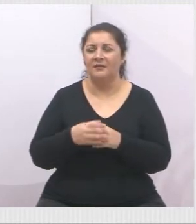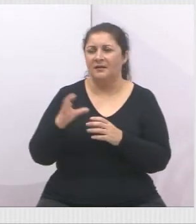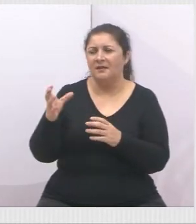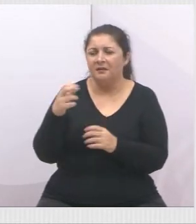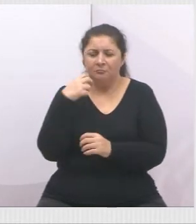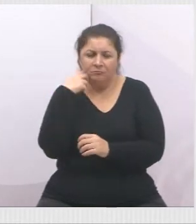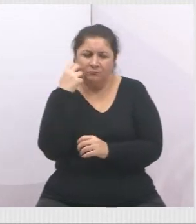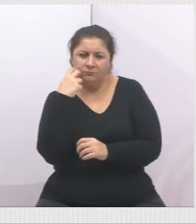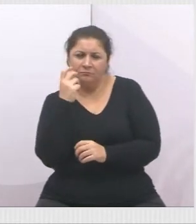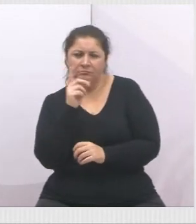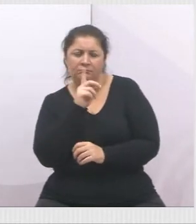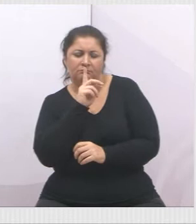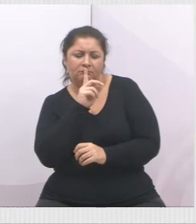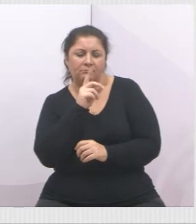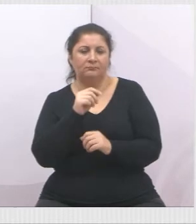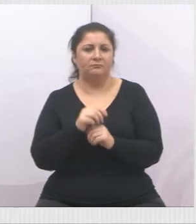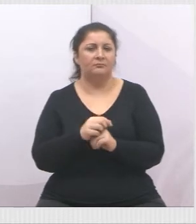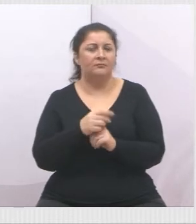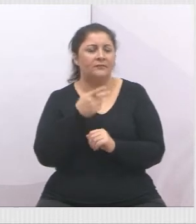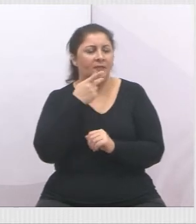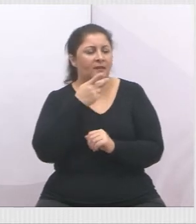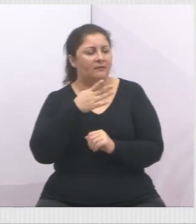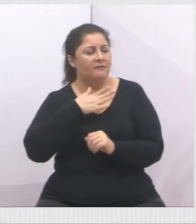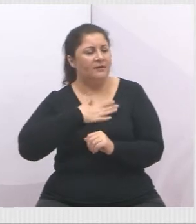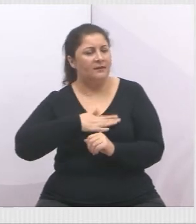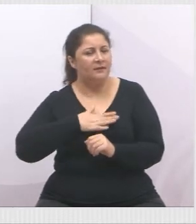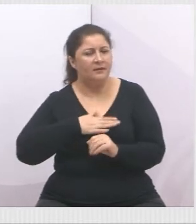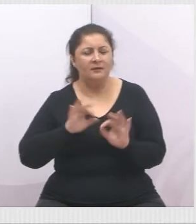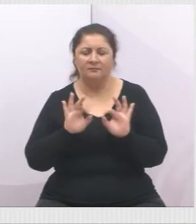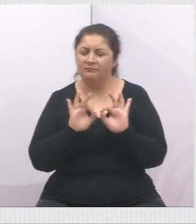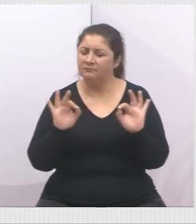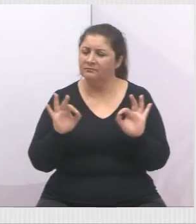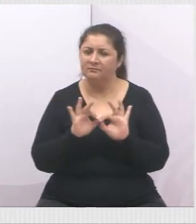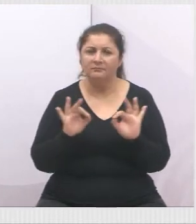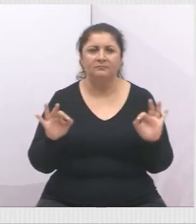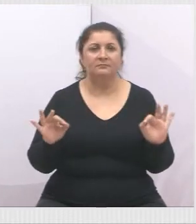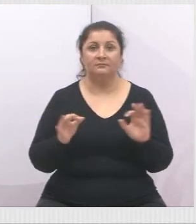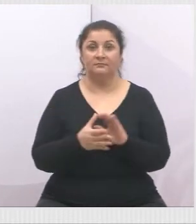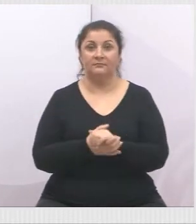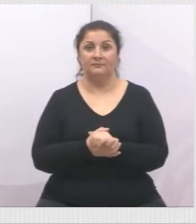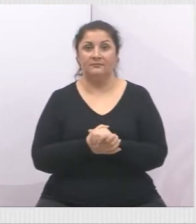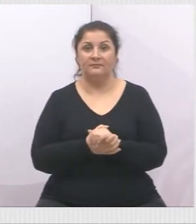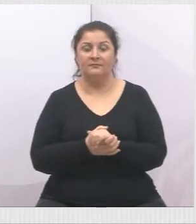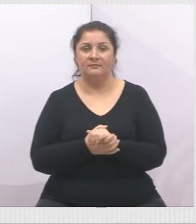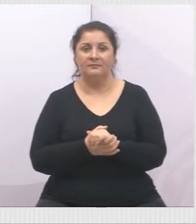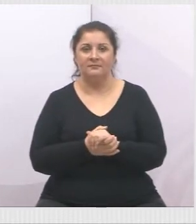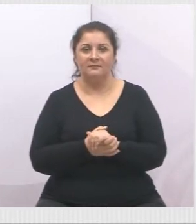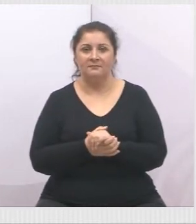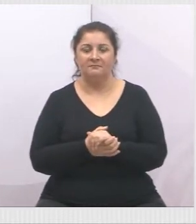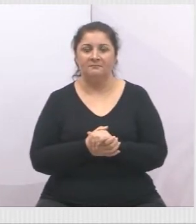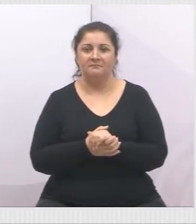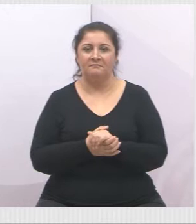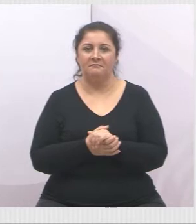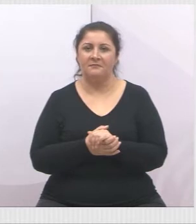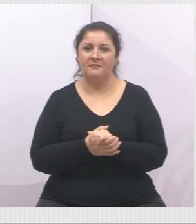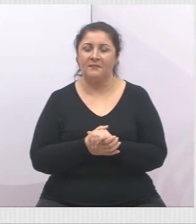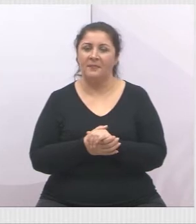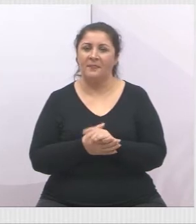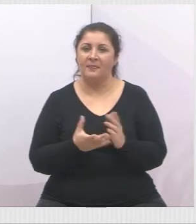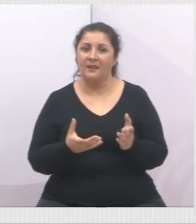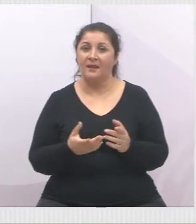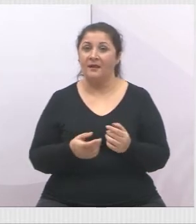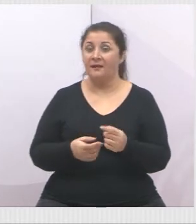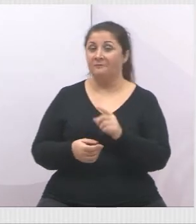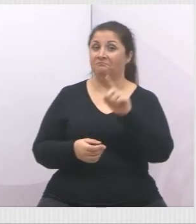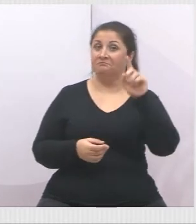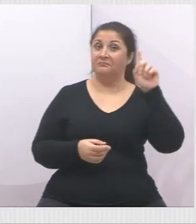tímido, reservado, fala mansa, humilde, comedido, introspectivo em essência. Eu, por